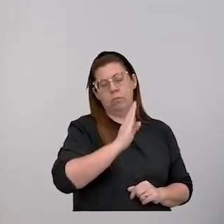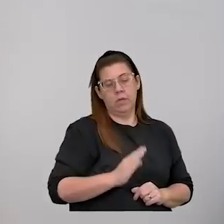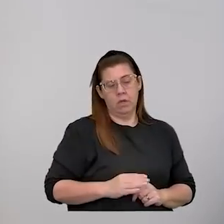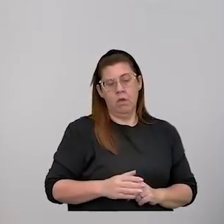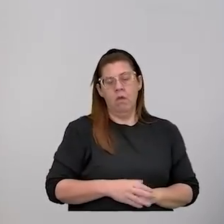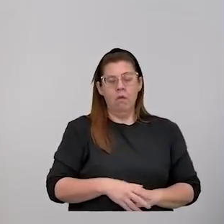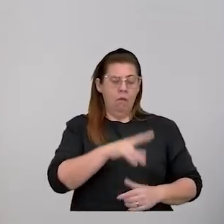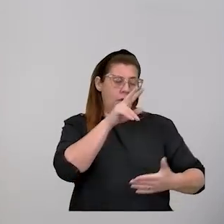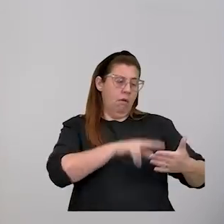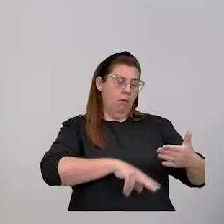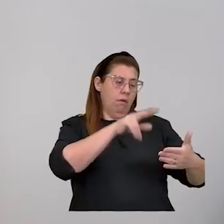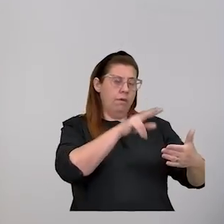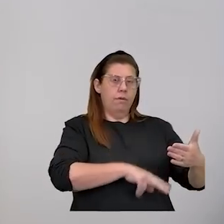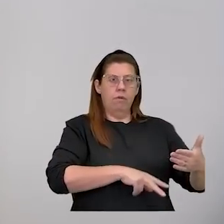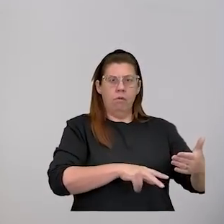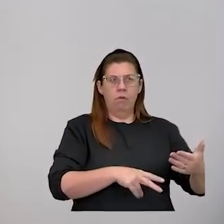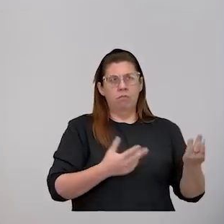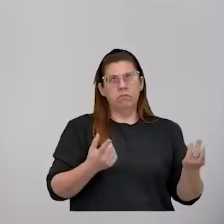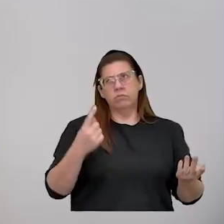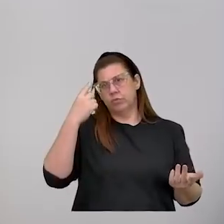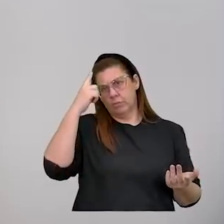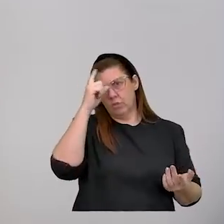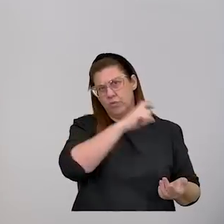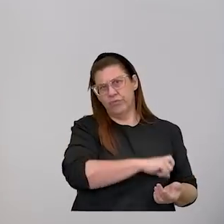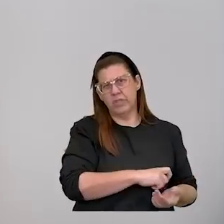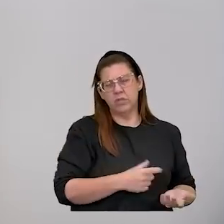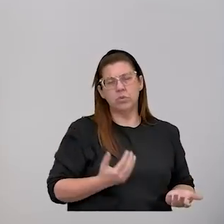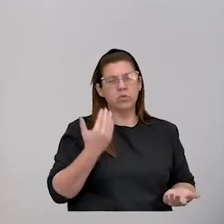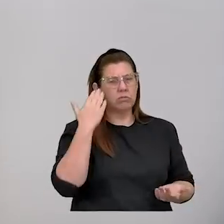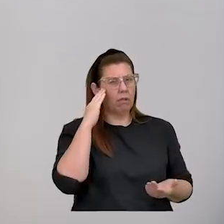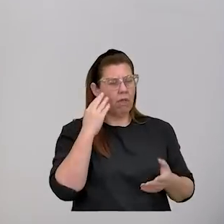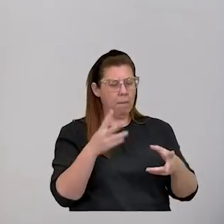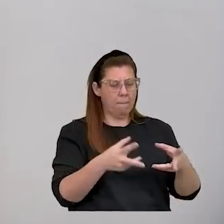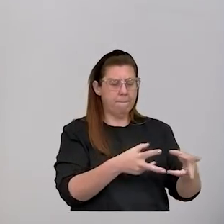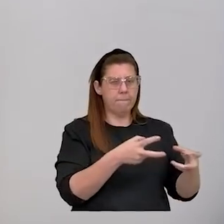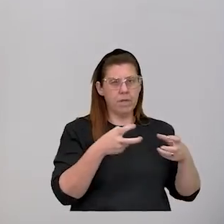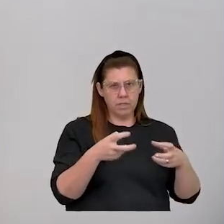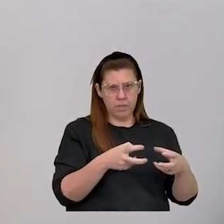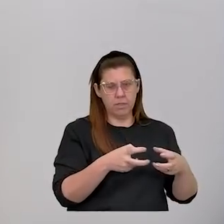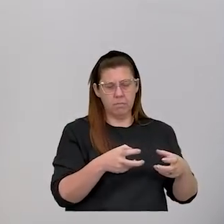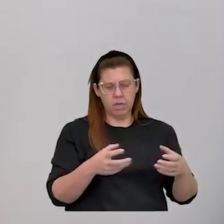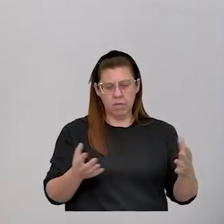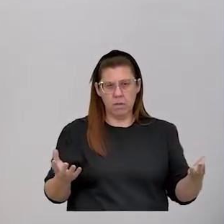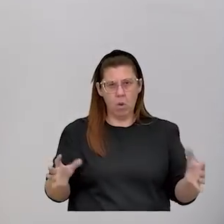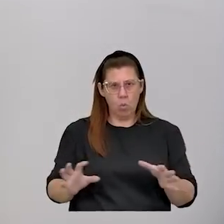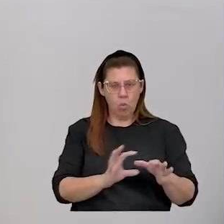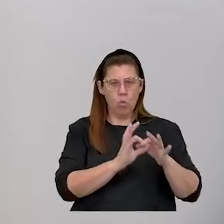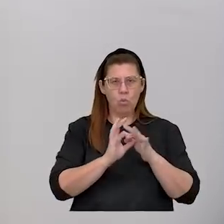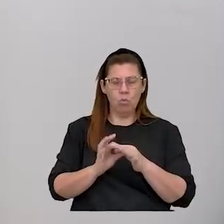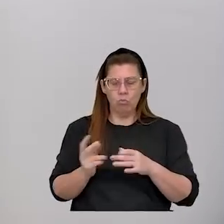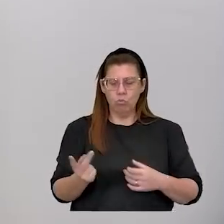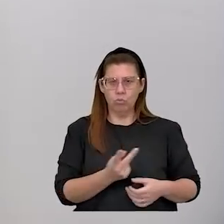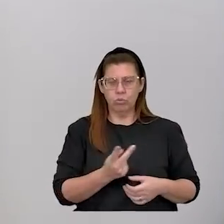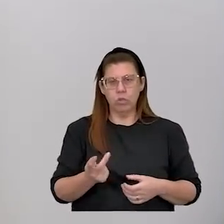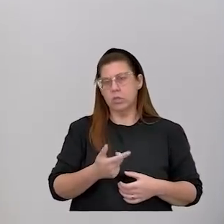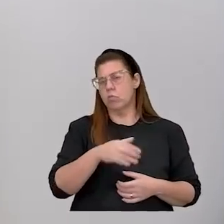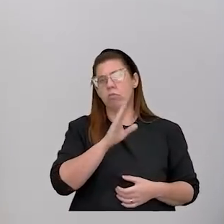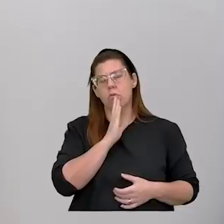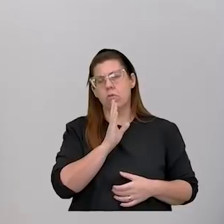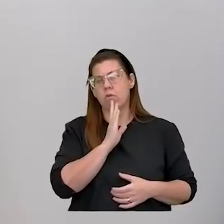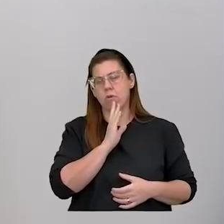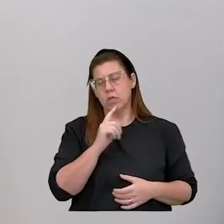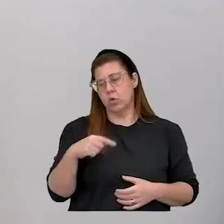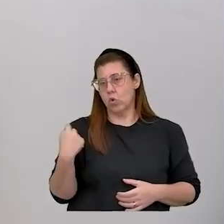e faça a leitura desse texto, vai ter uma dificuldade, né, em perceber aí essa intertextualidade se não conhecer o